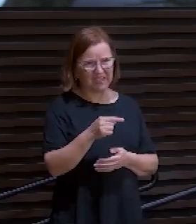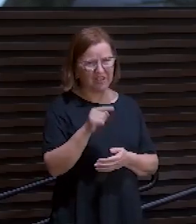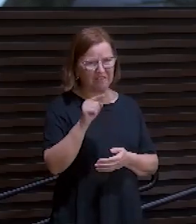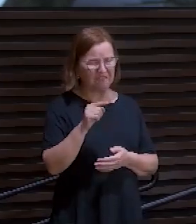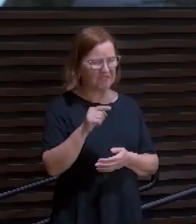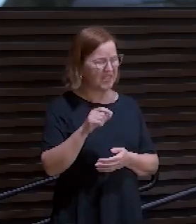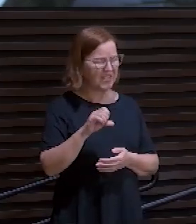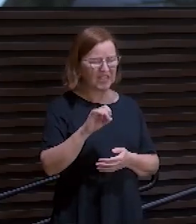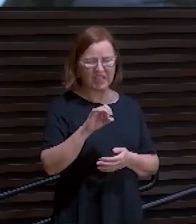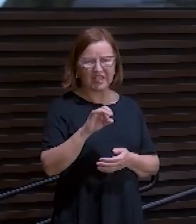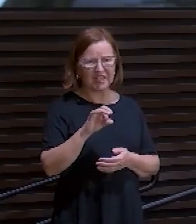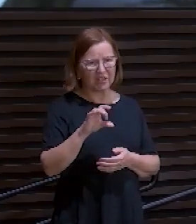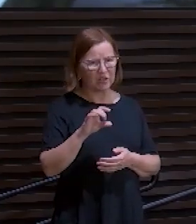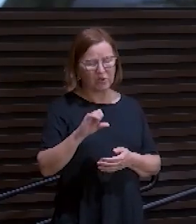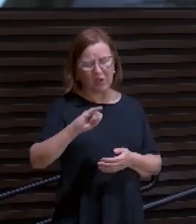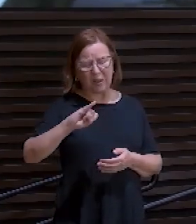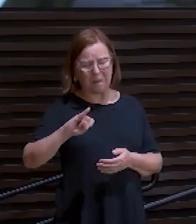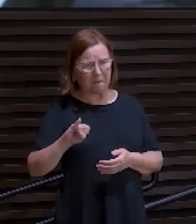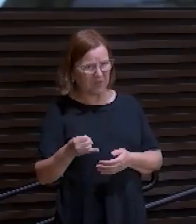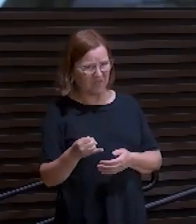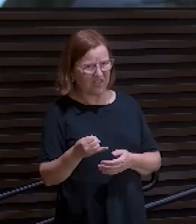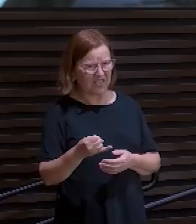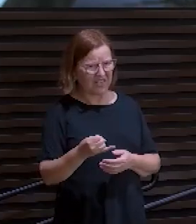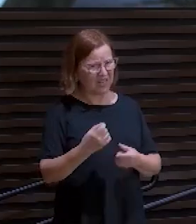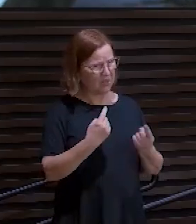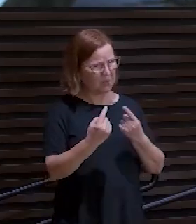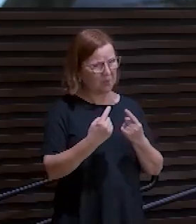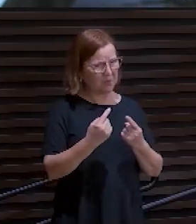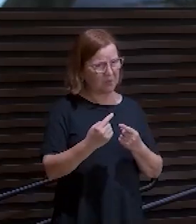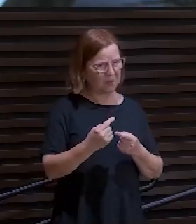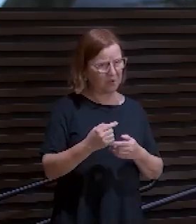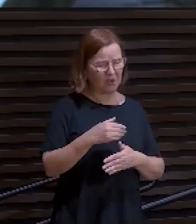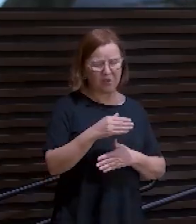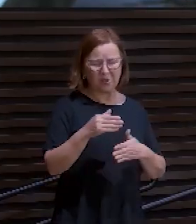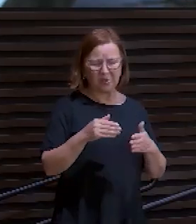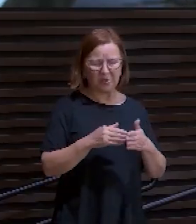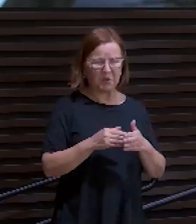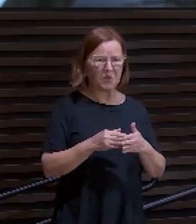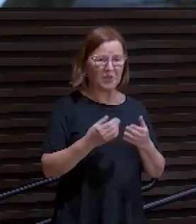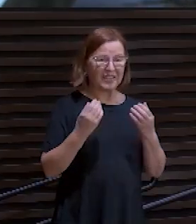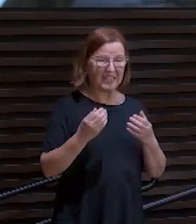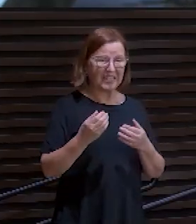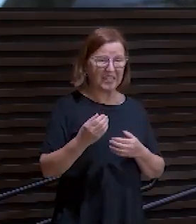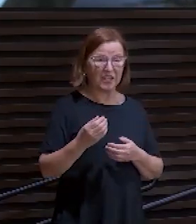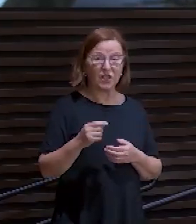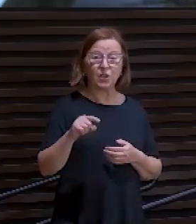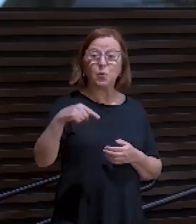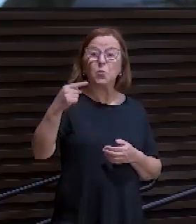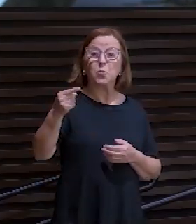se servirá de você. Todos buscam o serviço do outro para si.